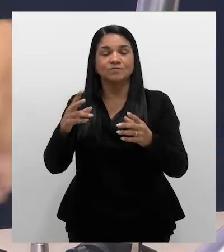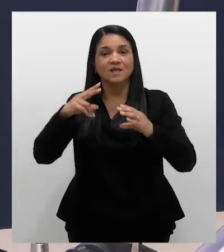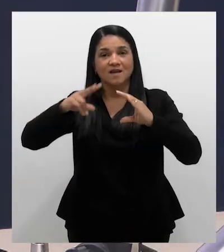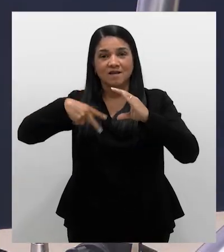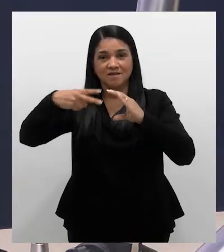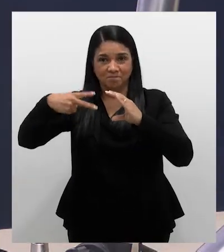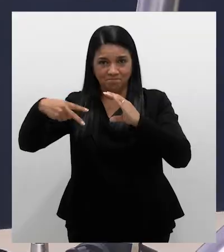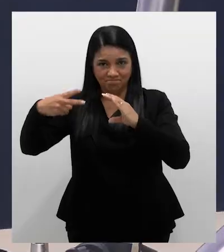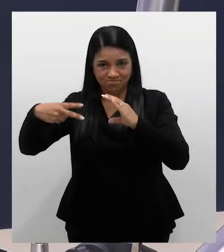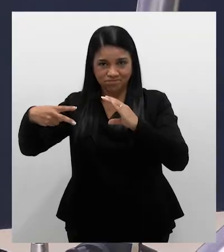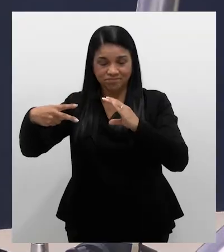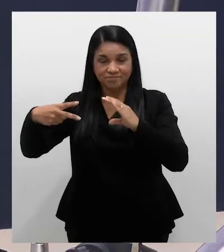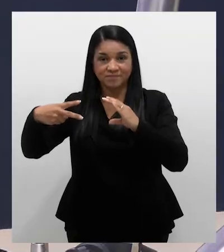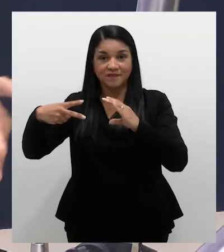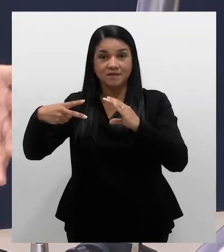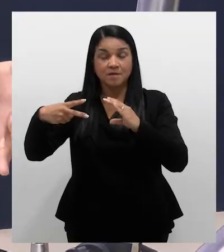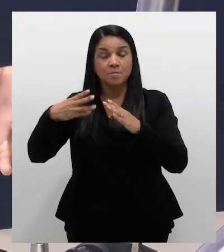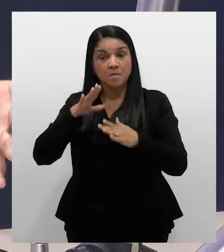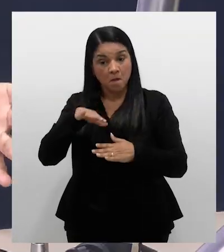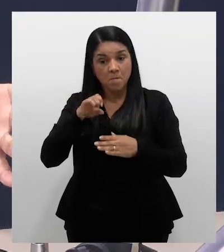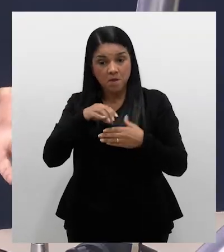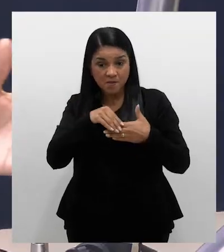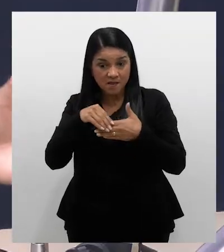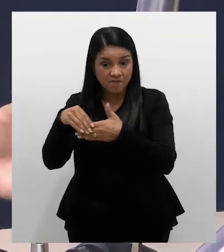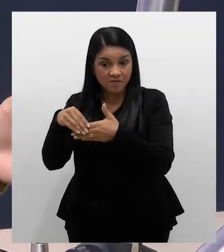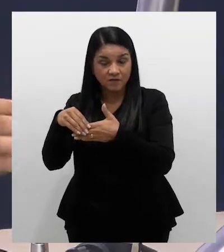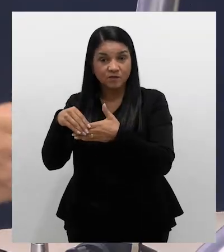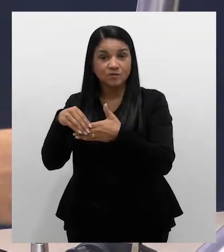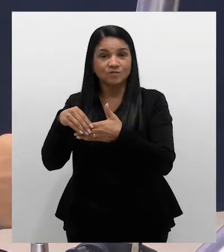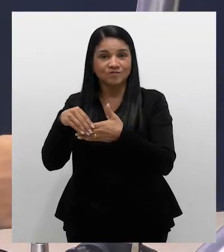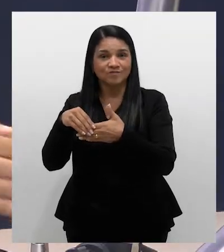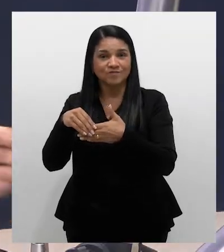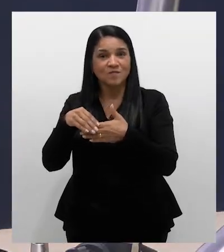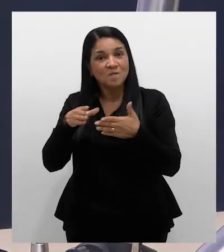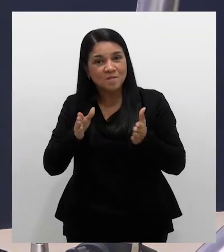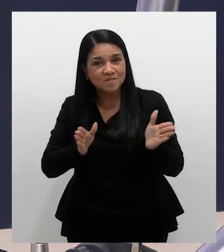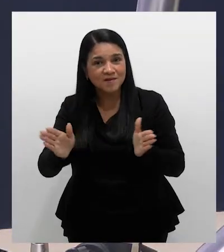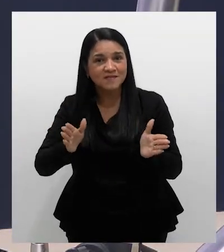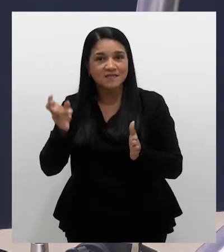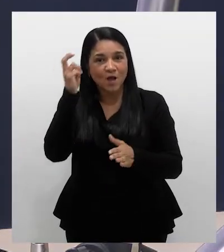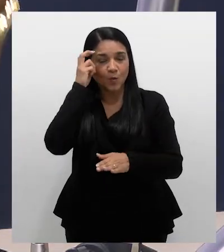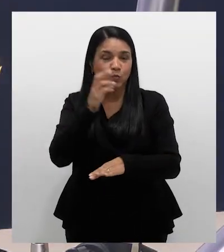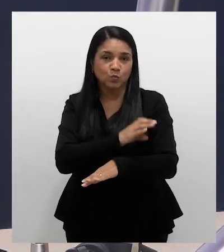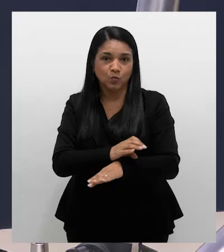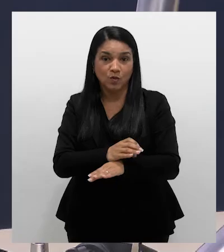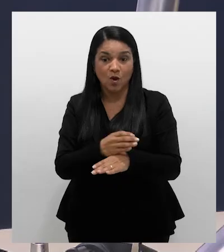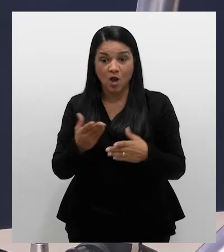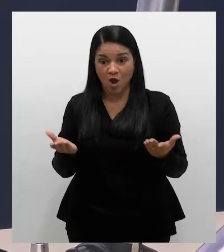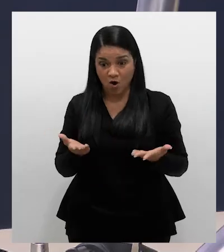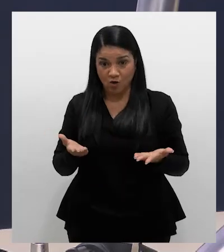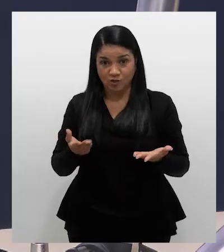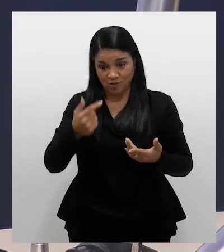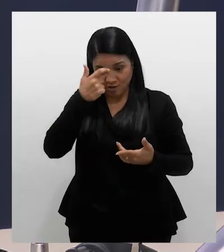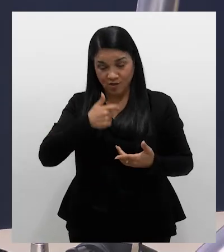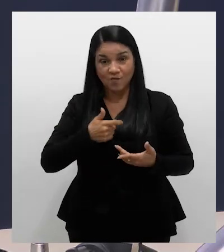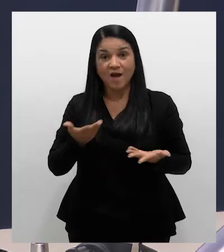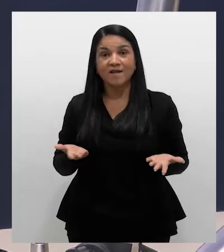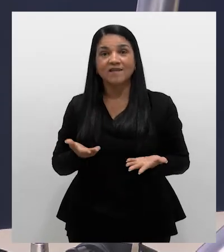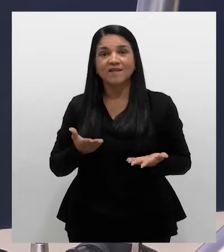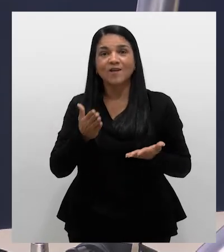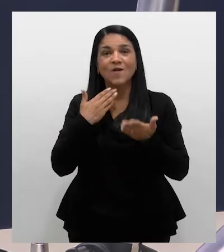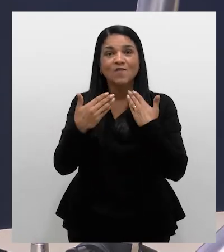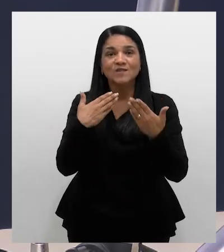dentro da Câmara Municipal. Então, ela estava me levando da comunidade para acessar. E olha onde eu estou hoje. Legal. Aqui,